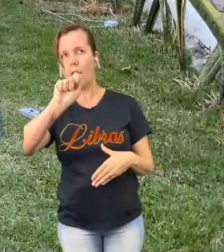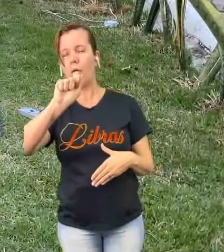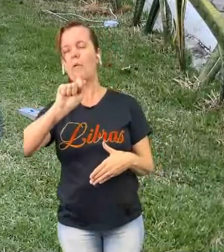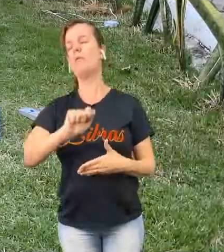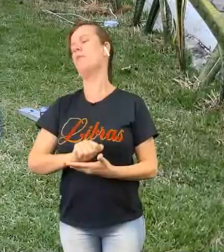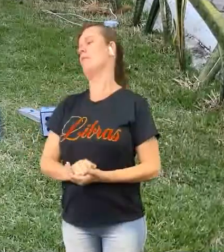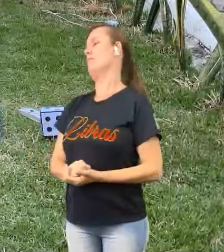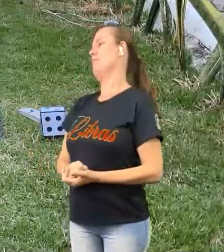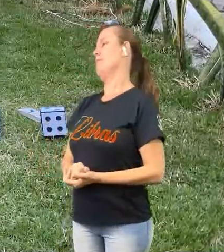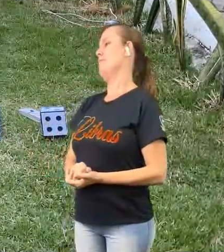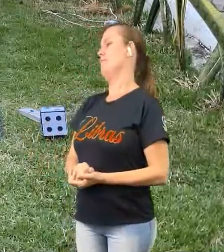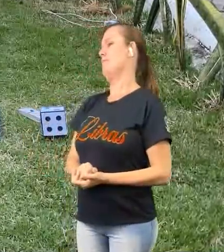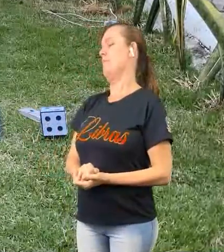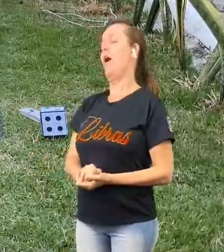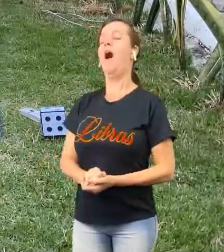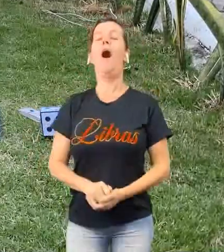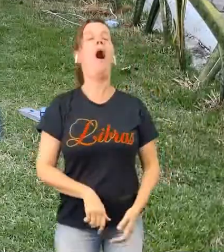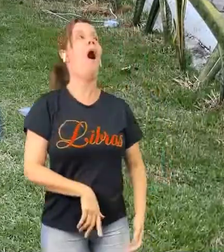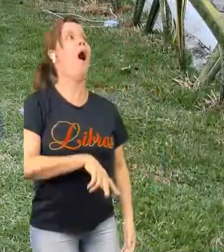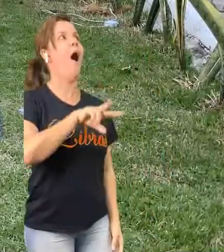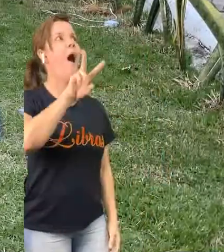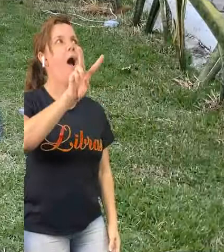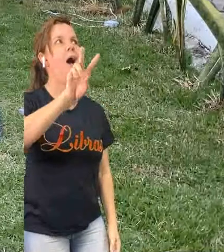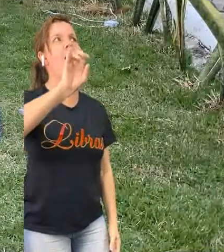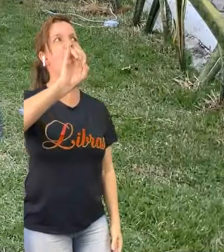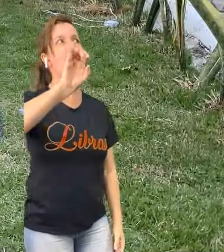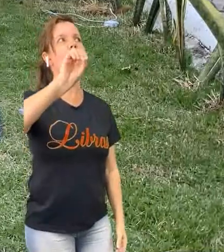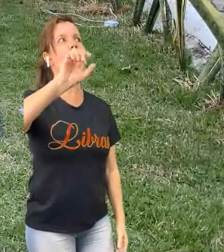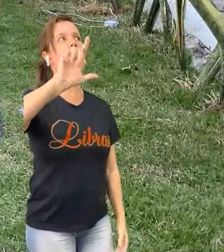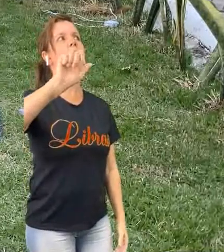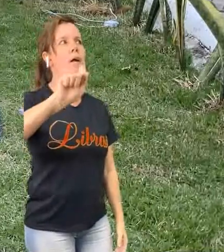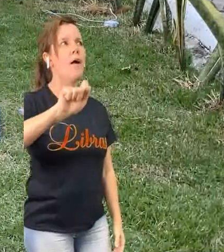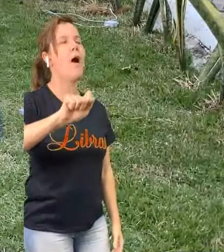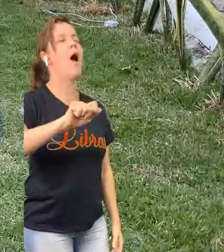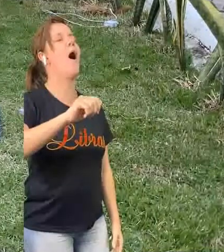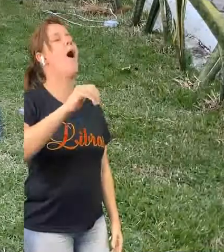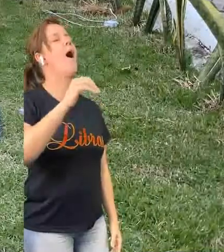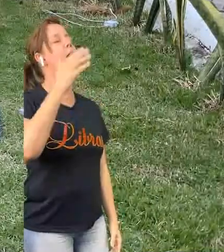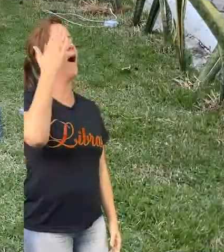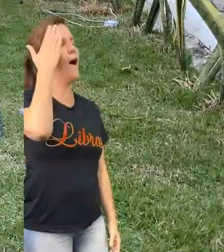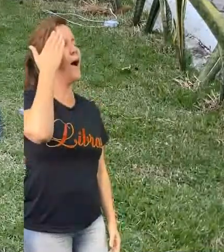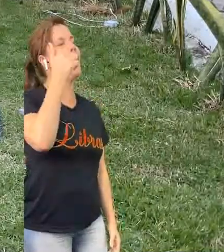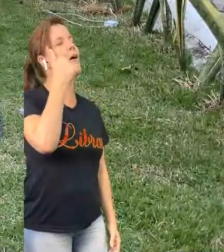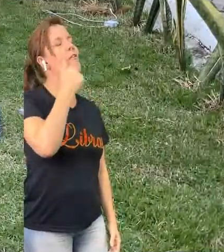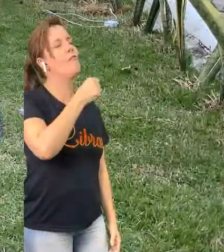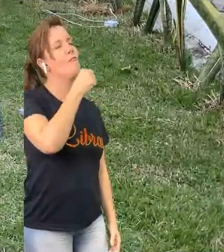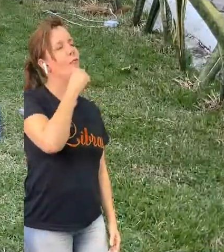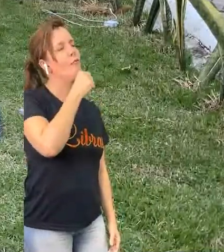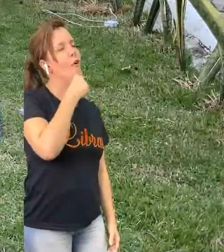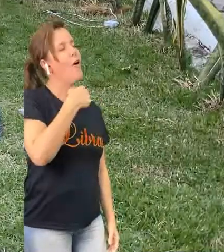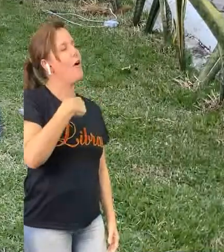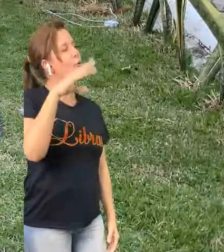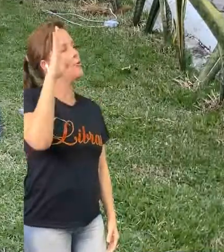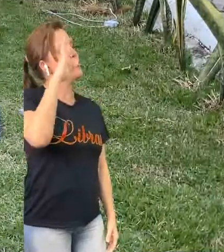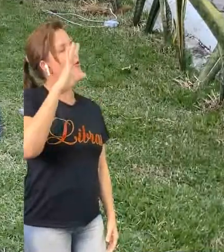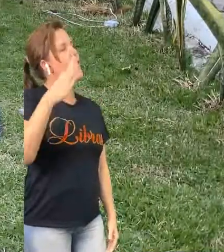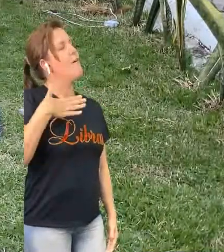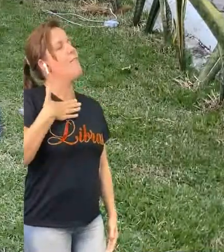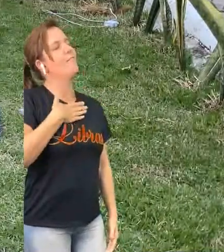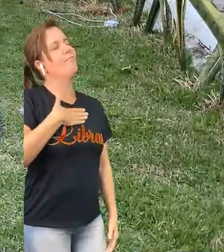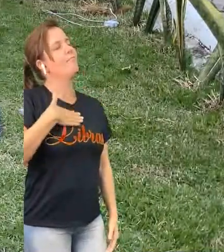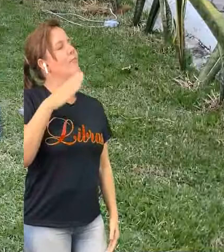Viola. Ah, viola. Isso. Ah, vovó, esse sonho foi tão legal que queria que